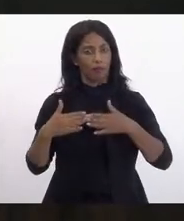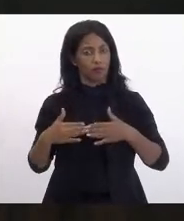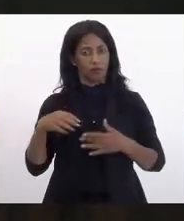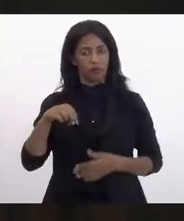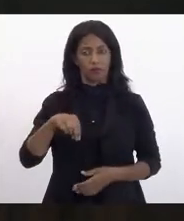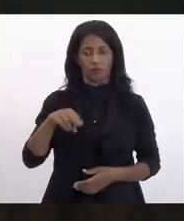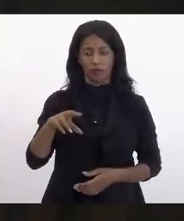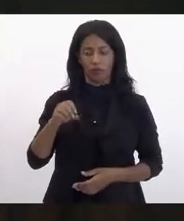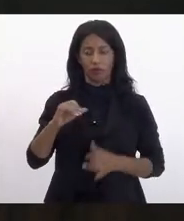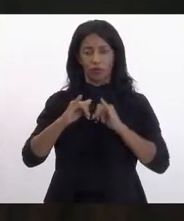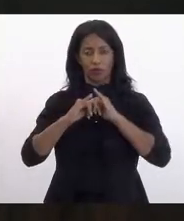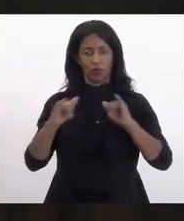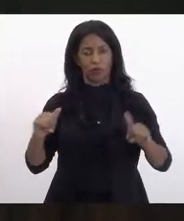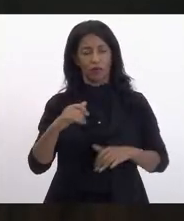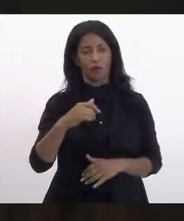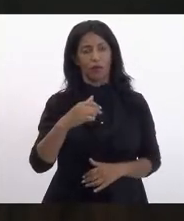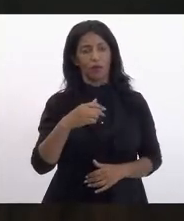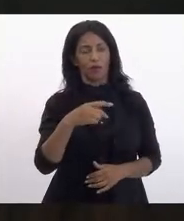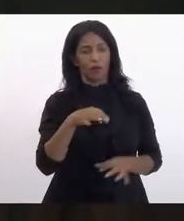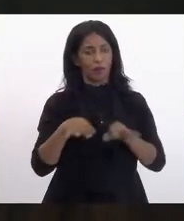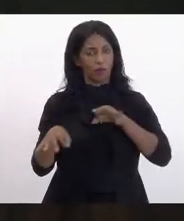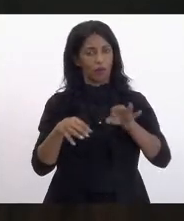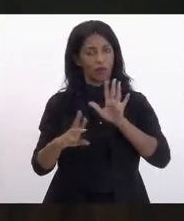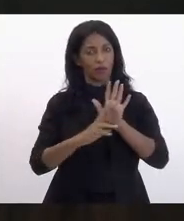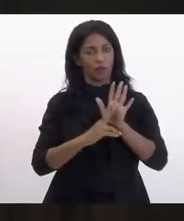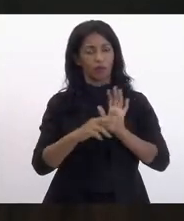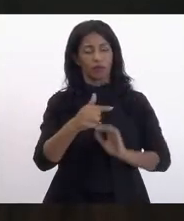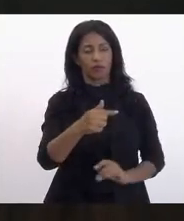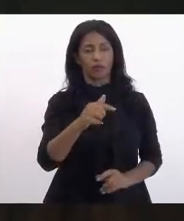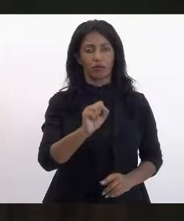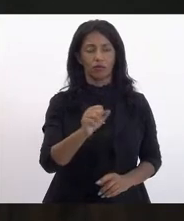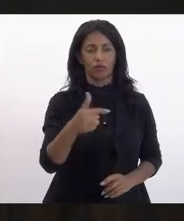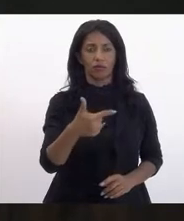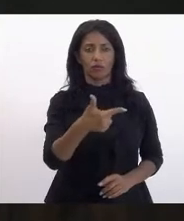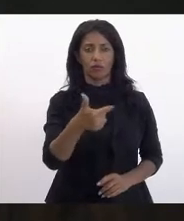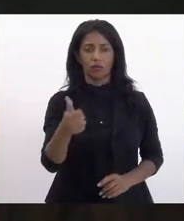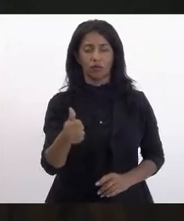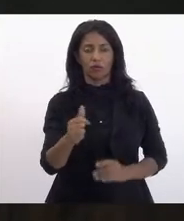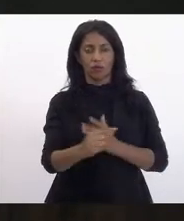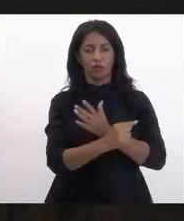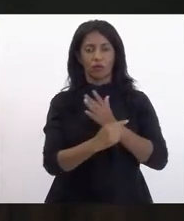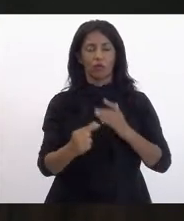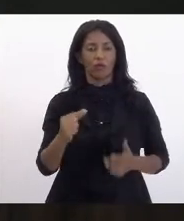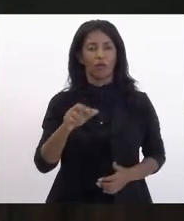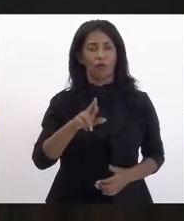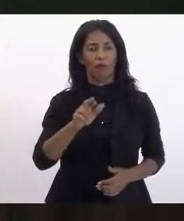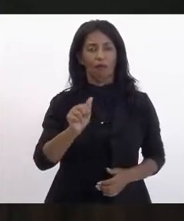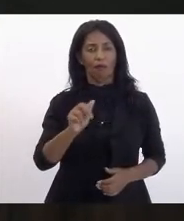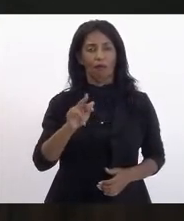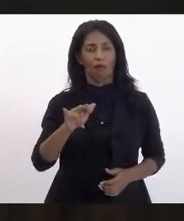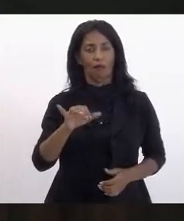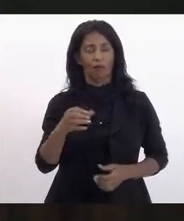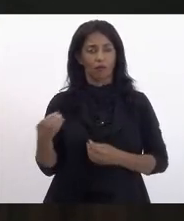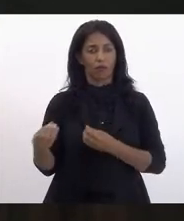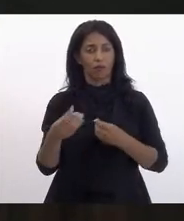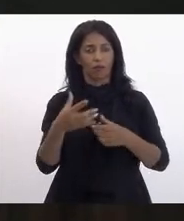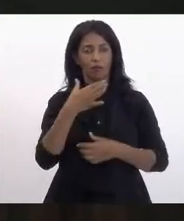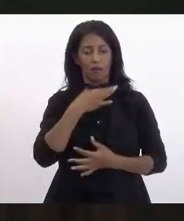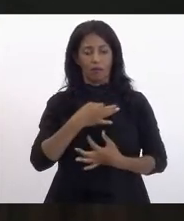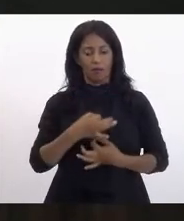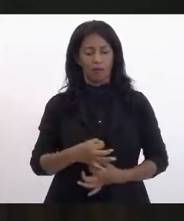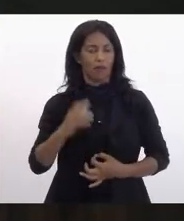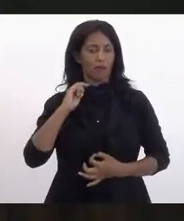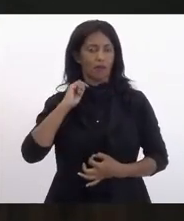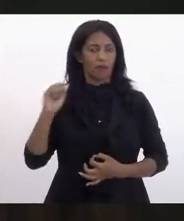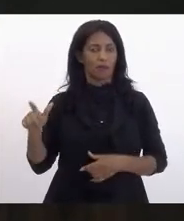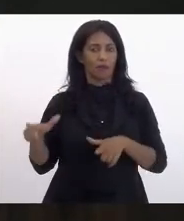novo, anuncio o projeto de resolução número 787/2021, de autoria do deputado Giovanni Ratinho, que concede a medalha Tiradentes,